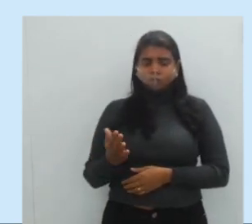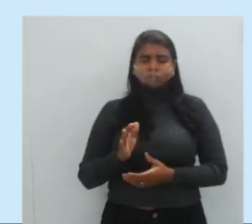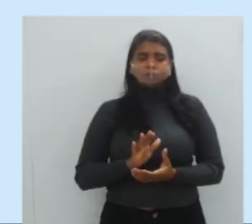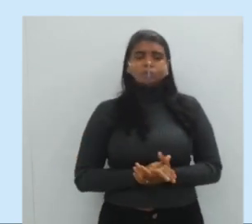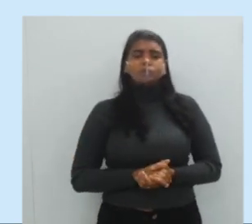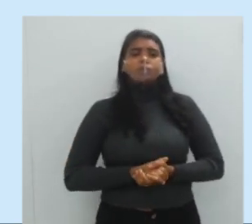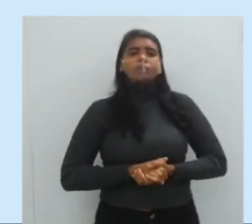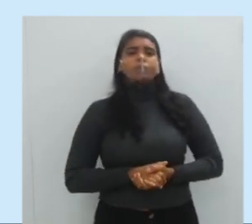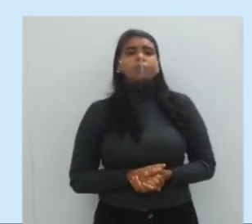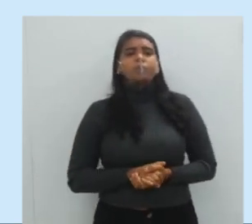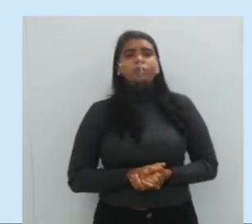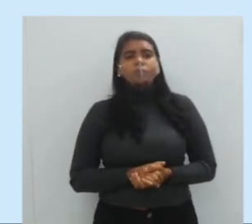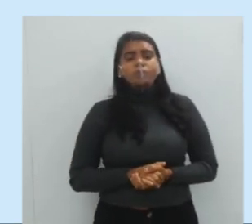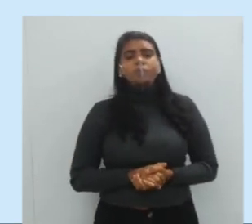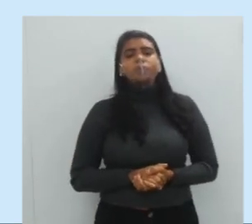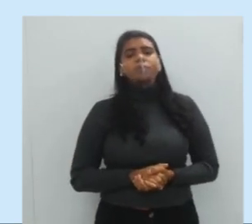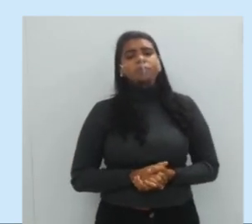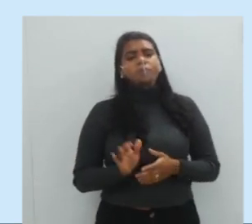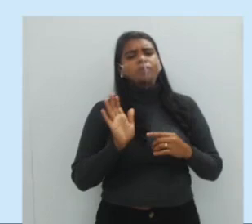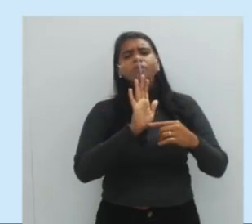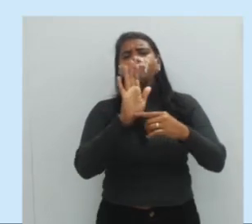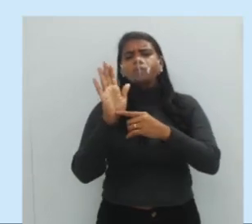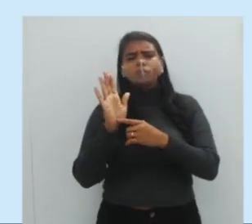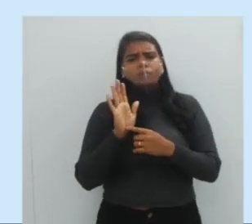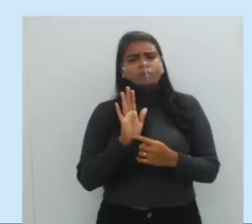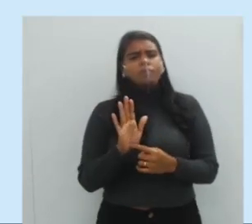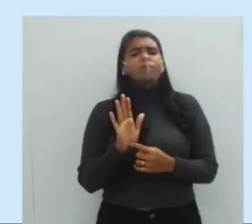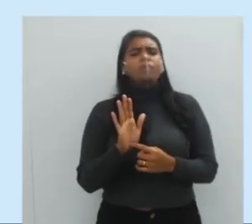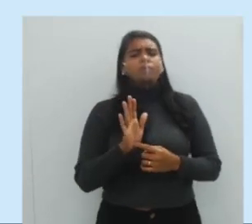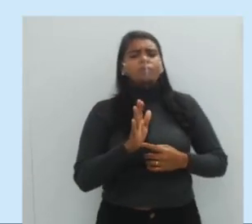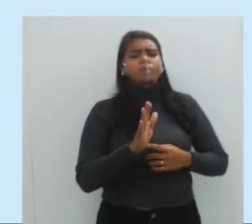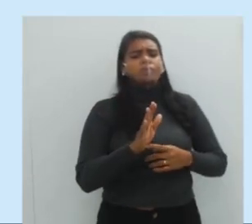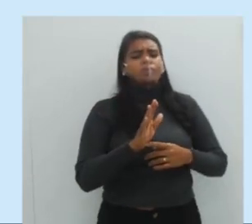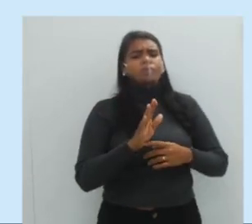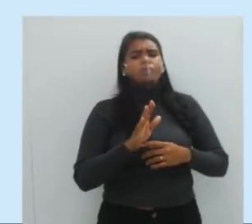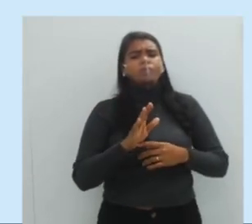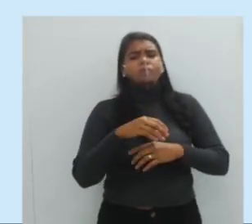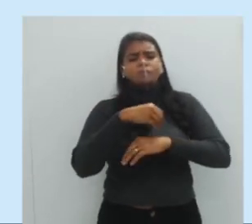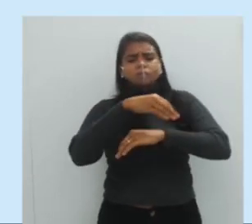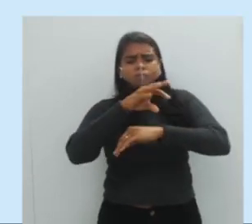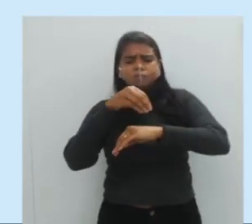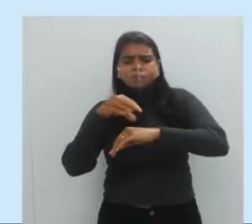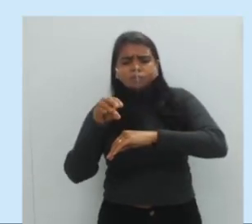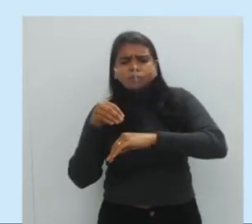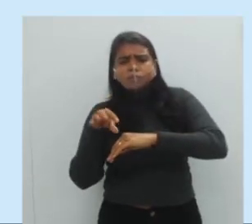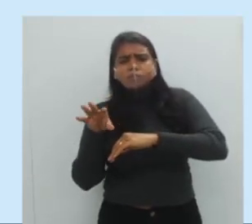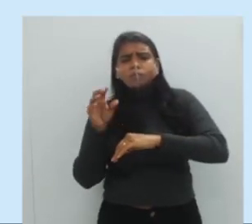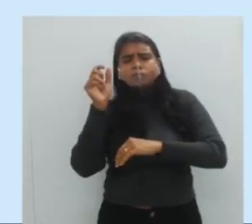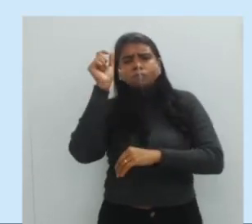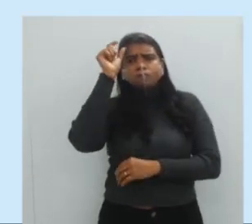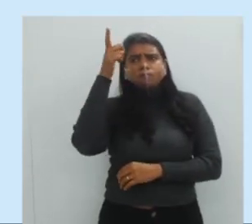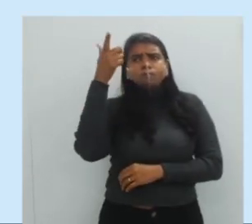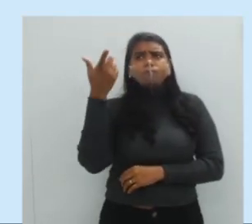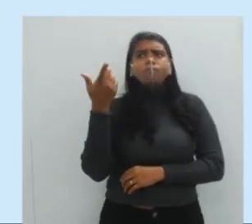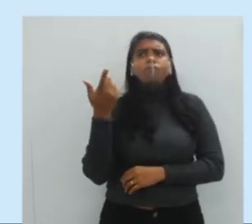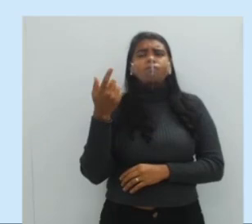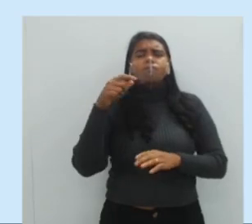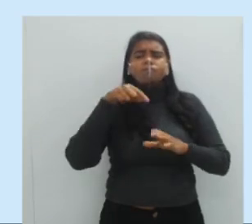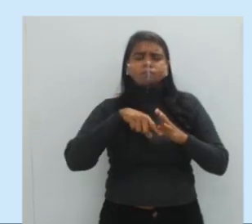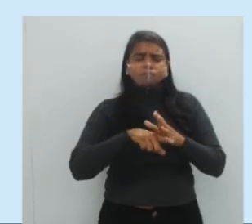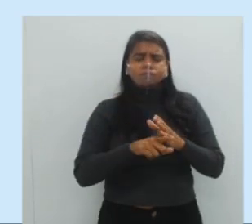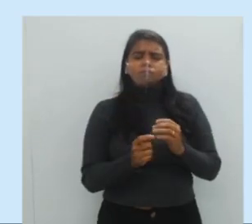suas narrativas, os seus símbolos que transmitem, certo? Transmitem o quê? Uma